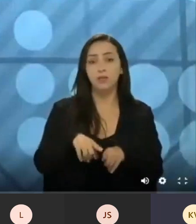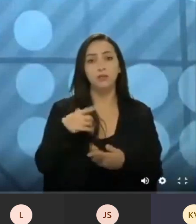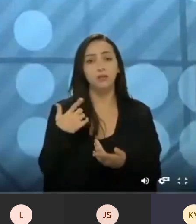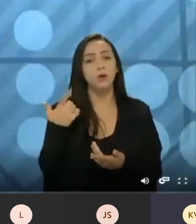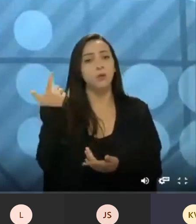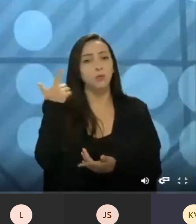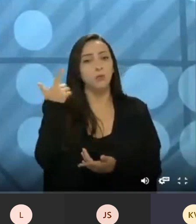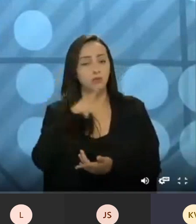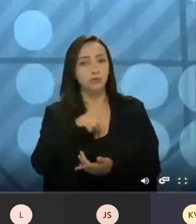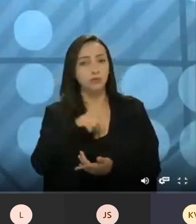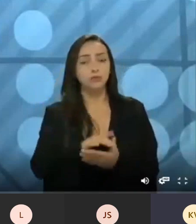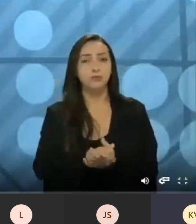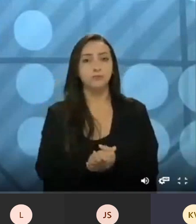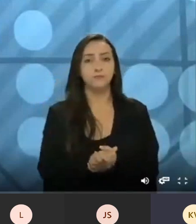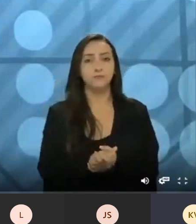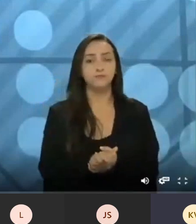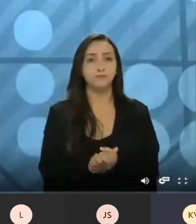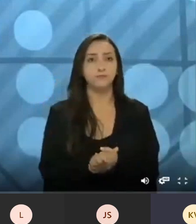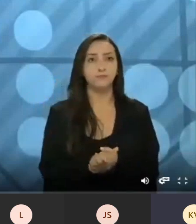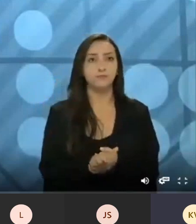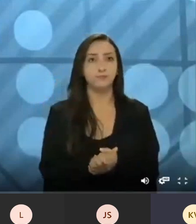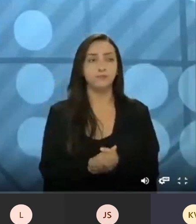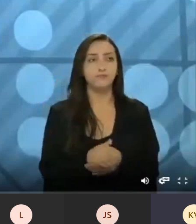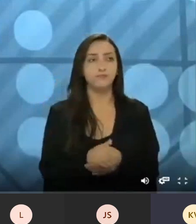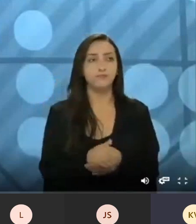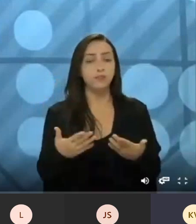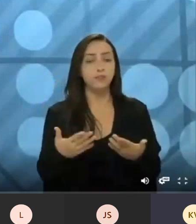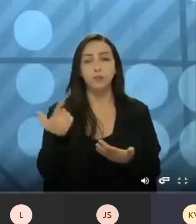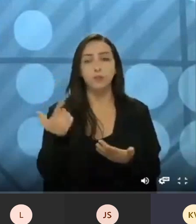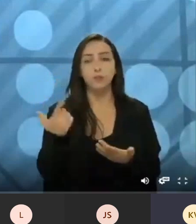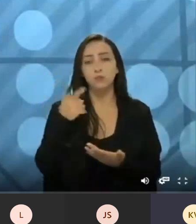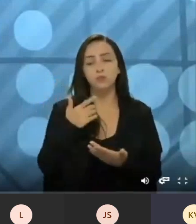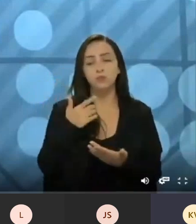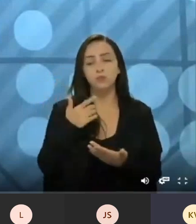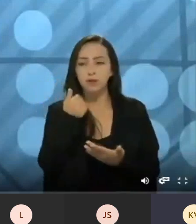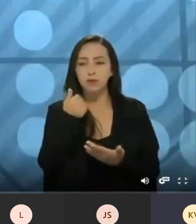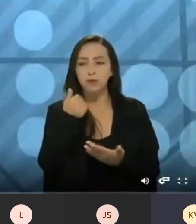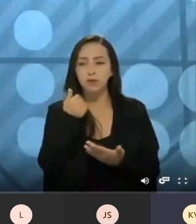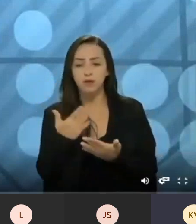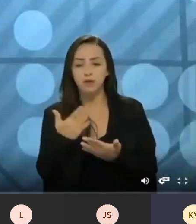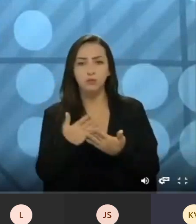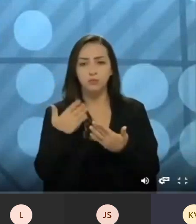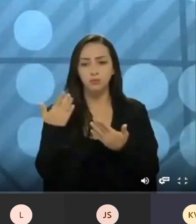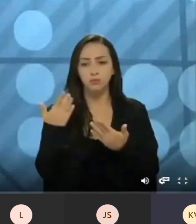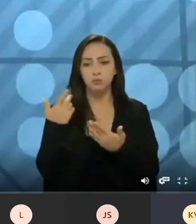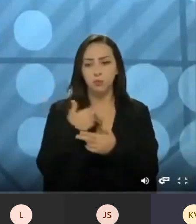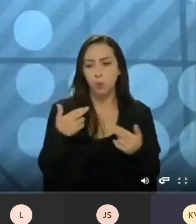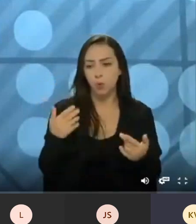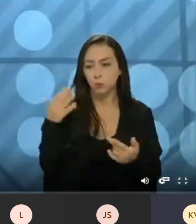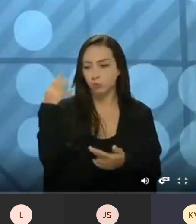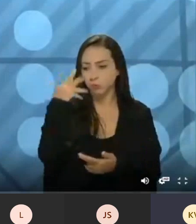para a nossa condição favorável, digamos assim, para melhorar algumas características